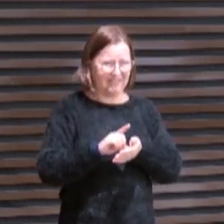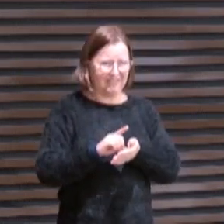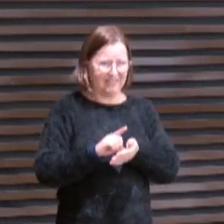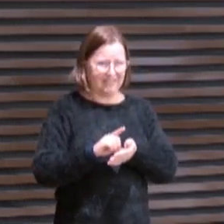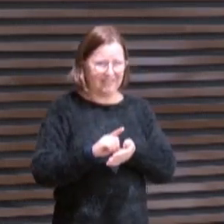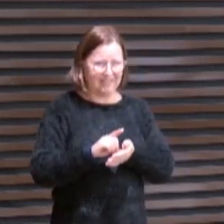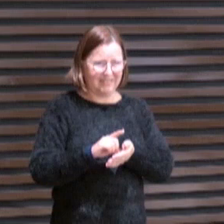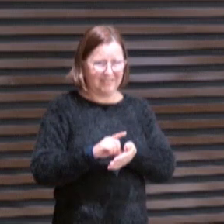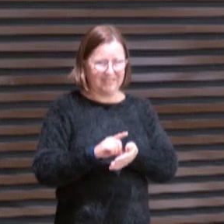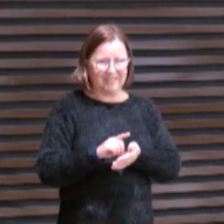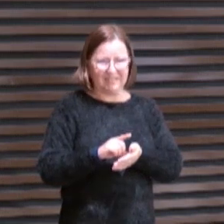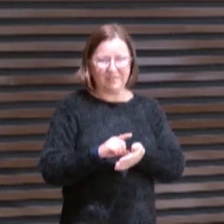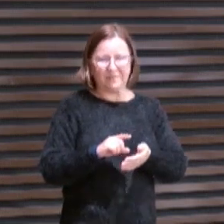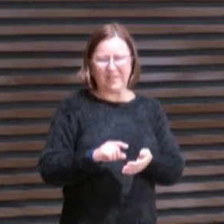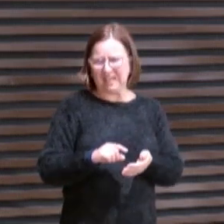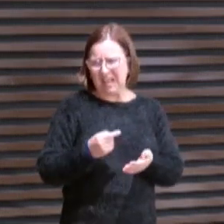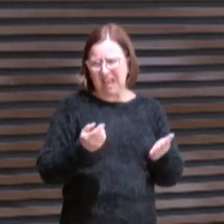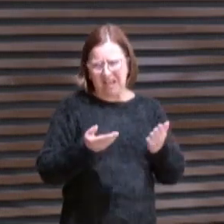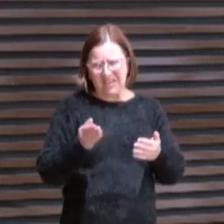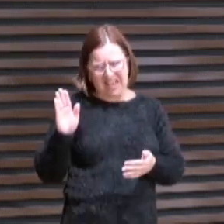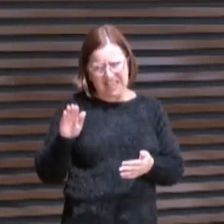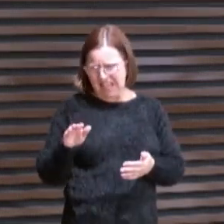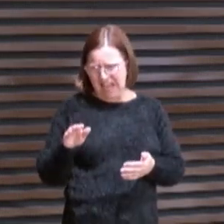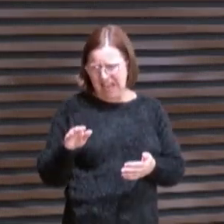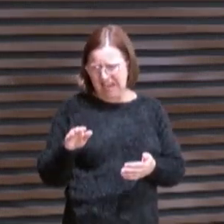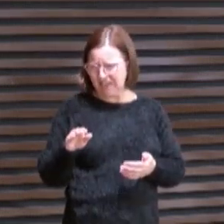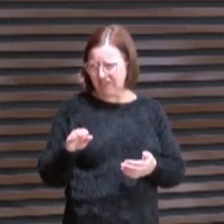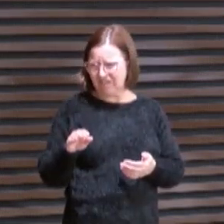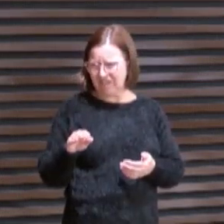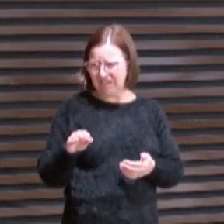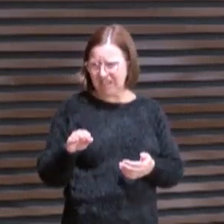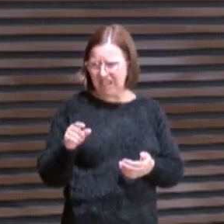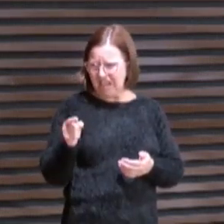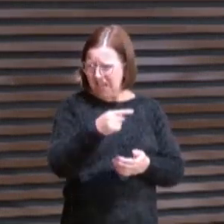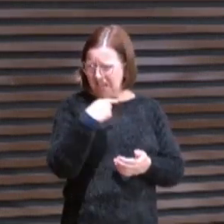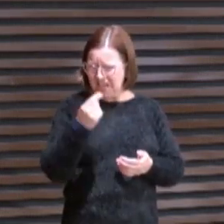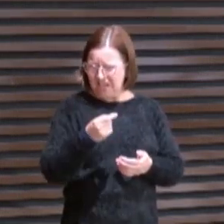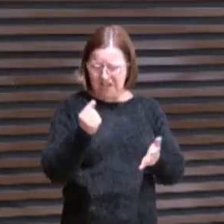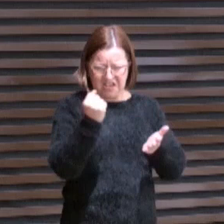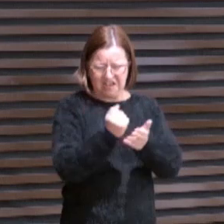revolucionário. Está tarde demais, nós dois estamos pregados aqui na cruz.